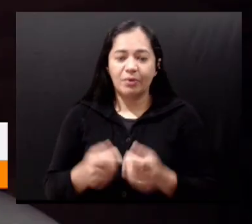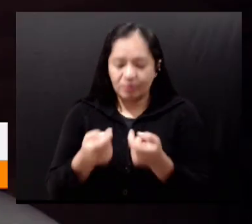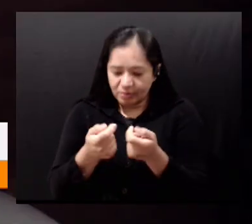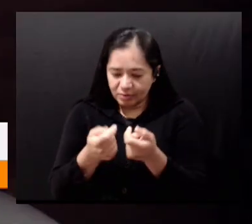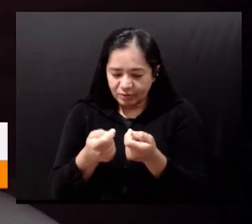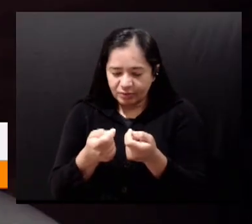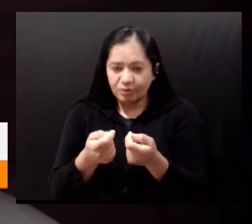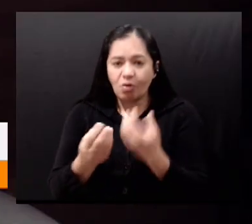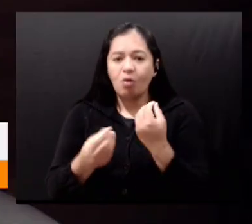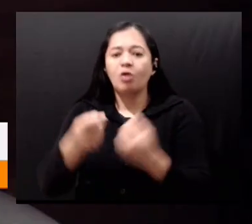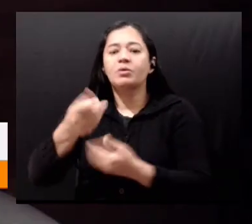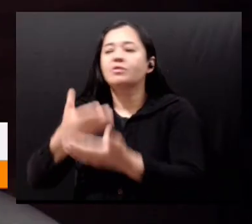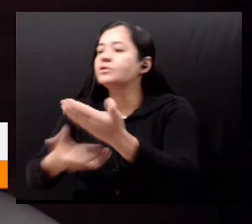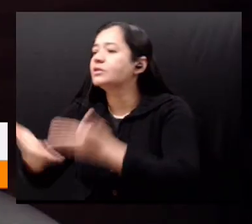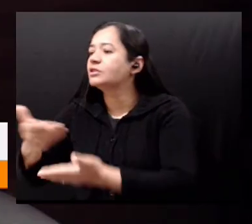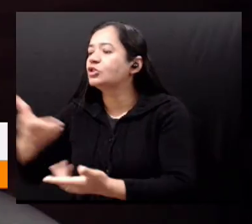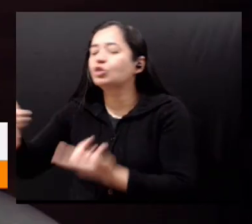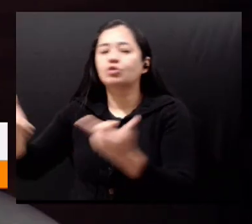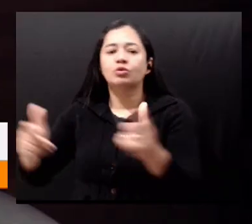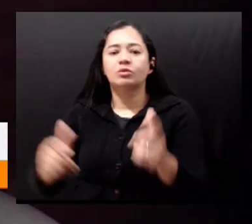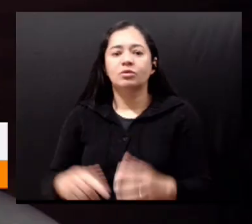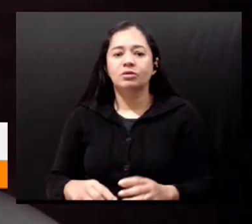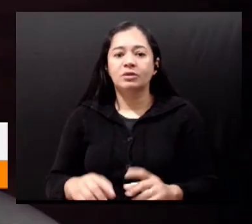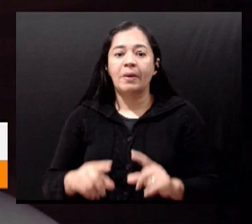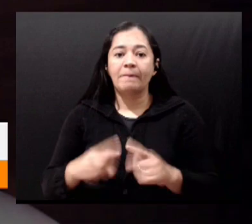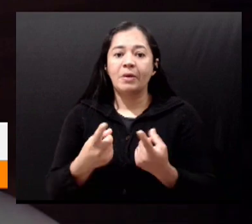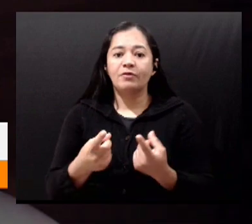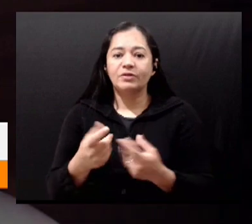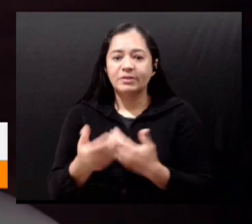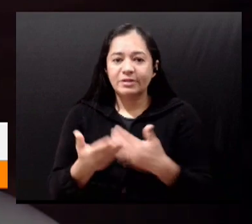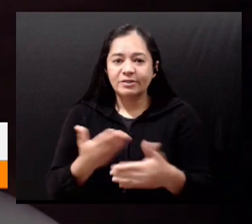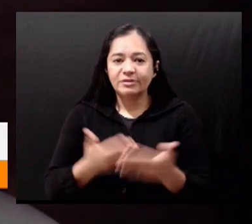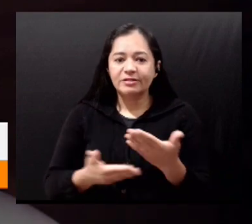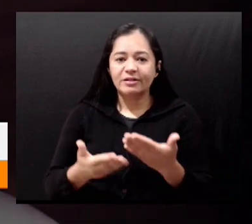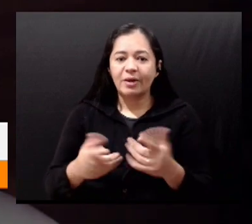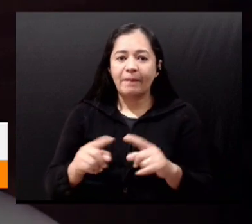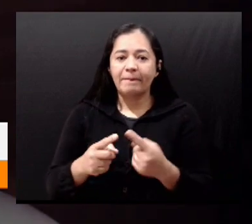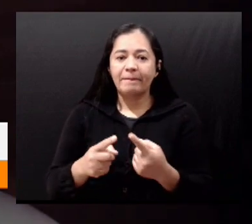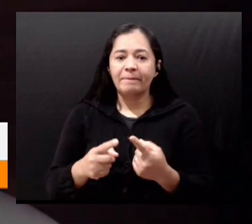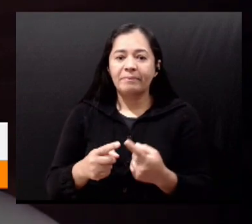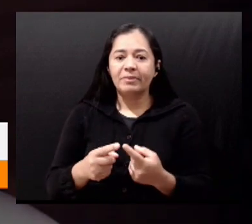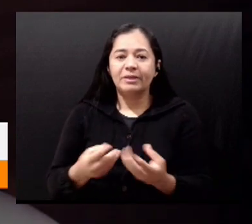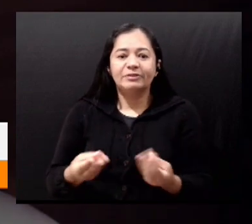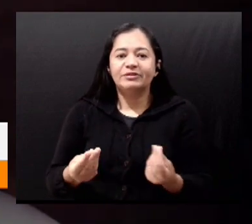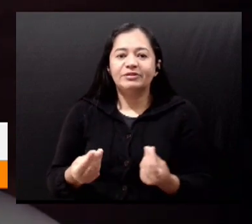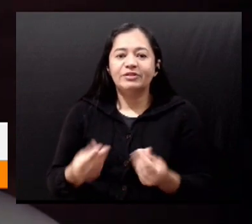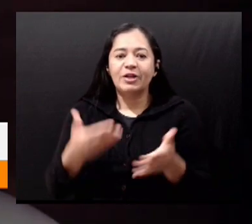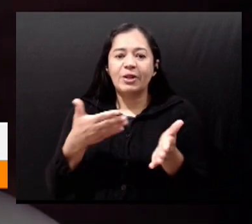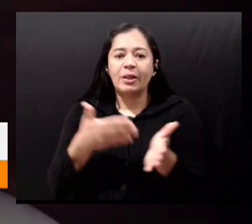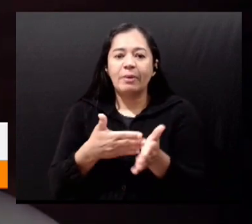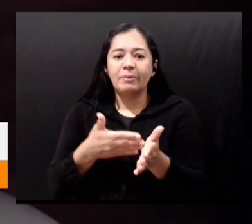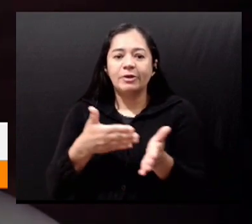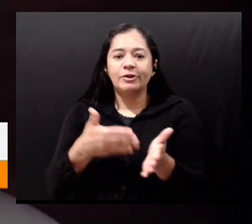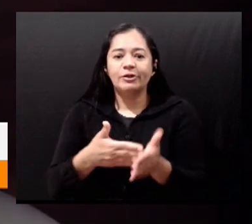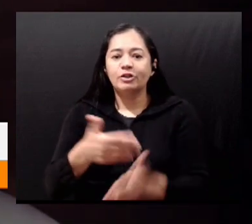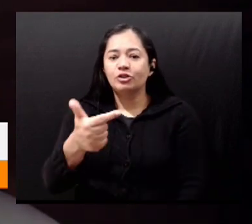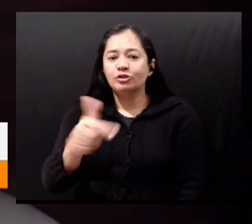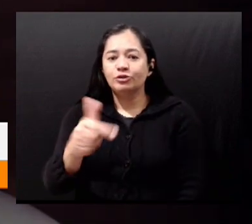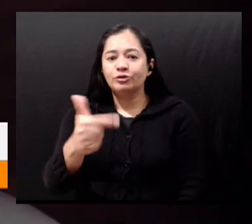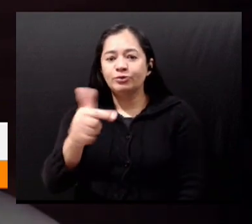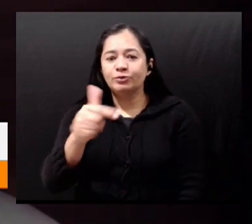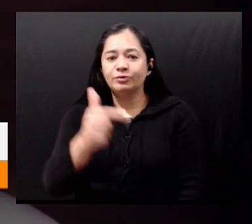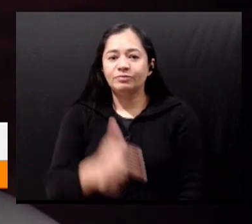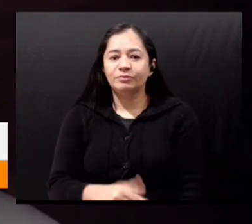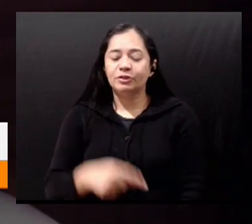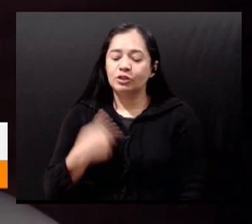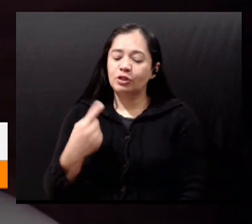Uhum. ou você está interagindo num meio que não tem lastro, ele não tem limite. Então a gente vê muito bullying, a Uhum.